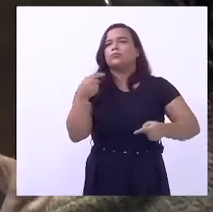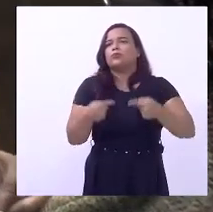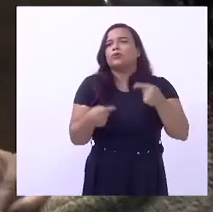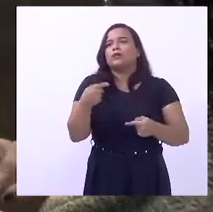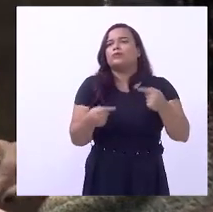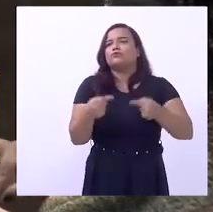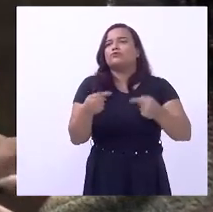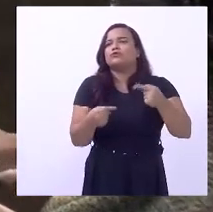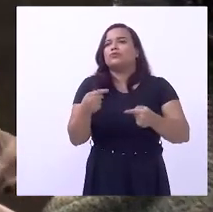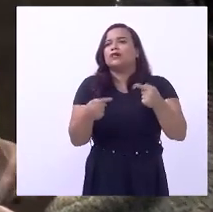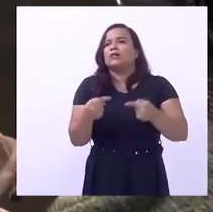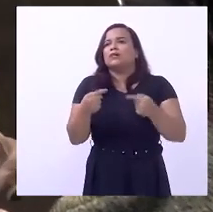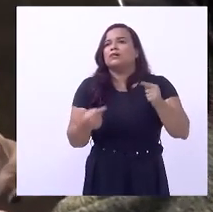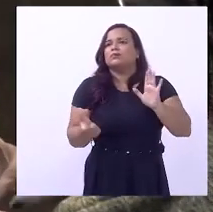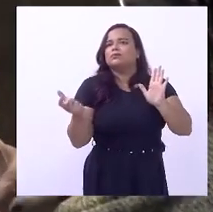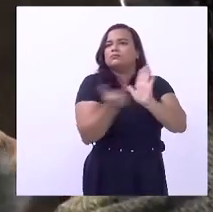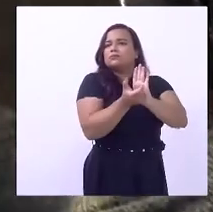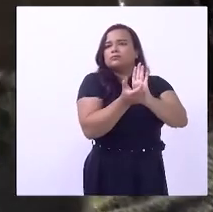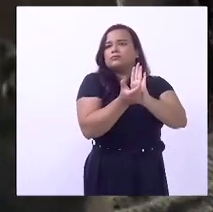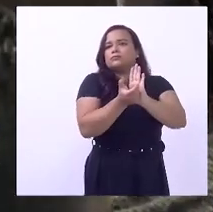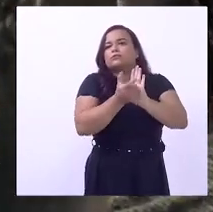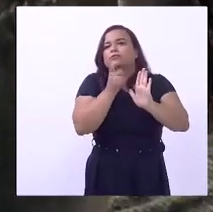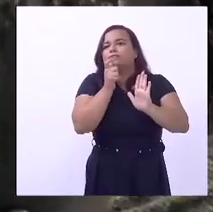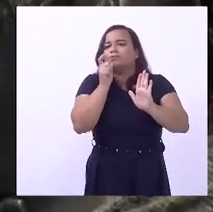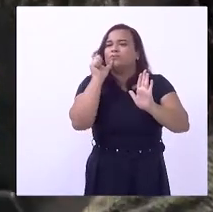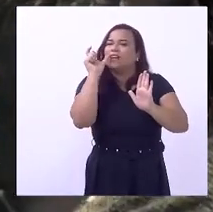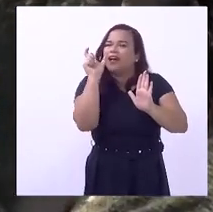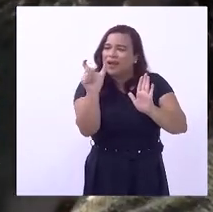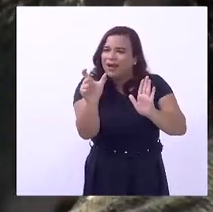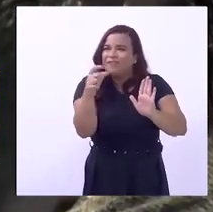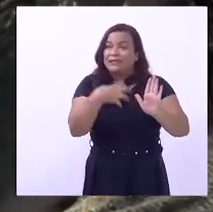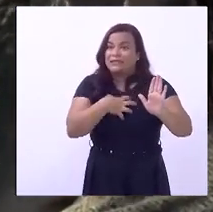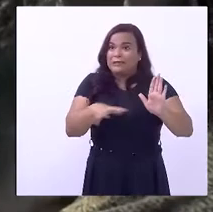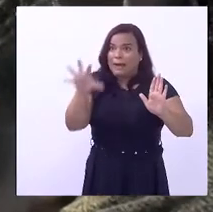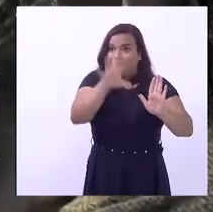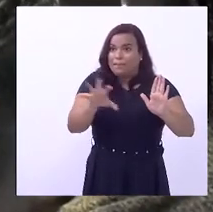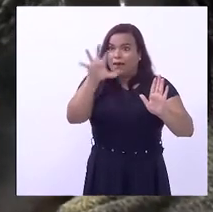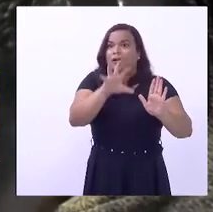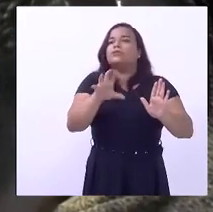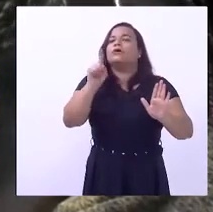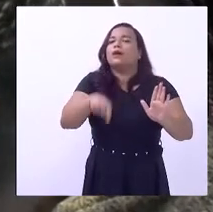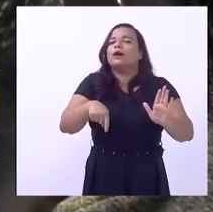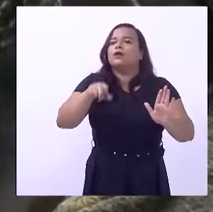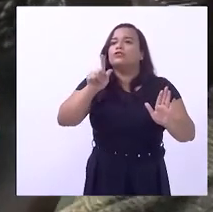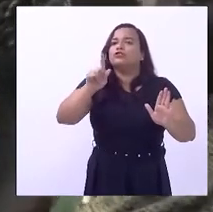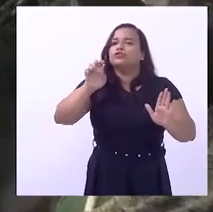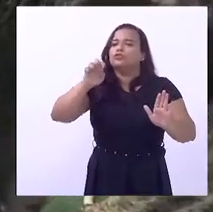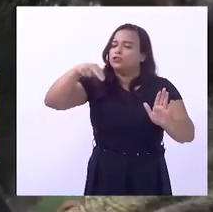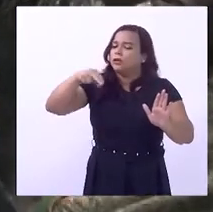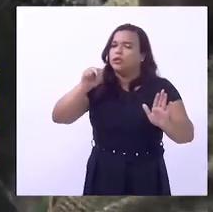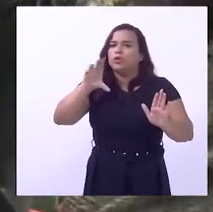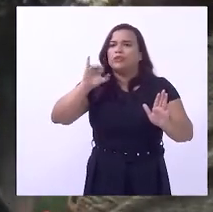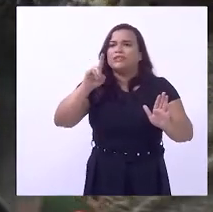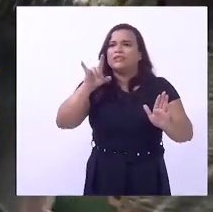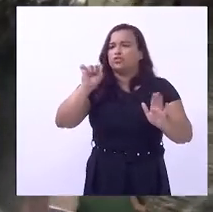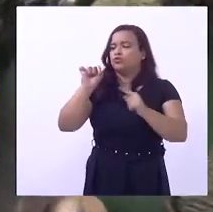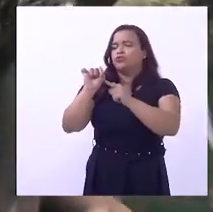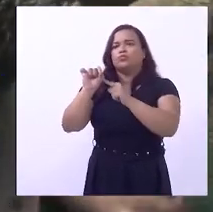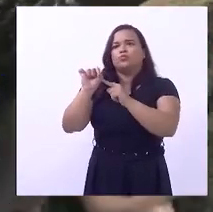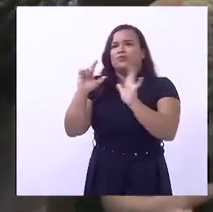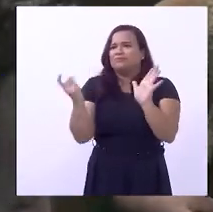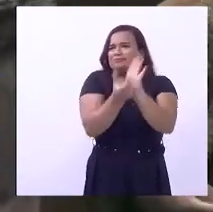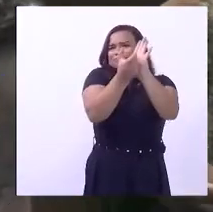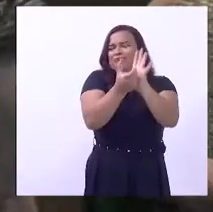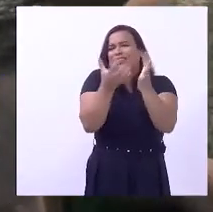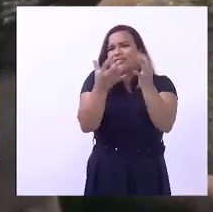que tenha a palavra, semanticamente falando, a palavra genocídio. Para concluir, por favor. Isso significa reconhecer